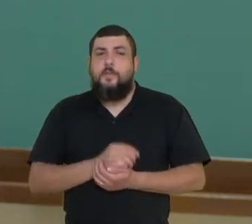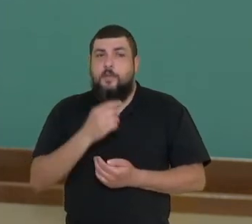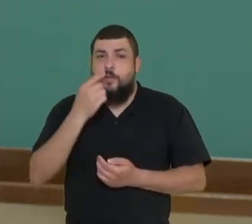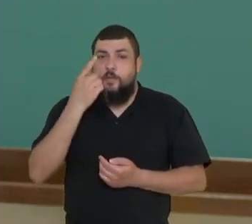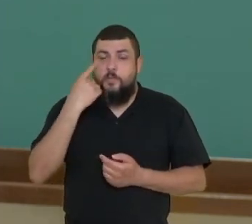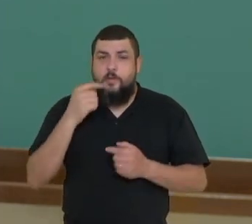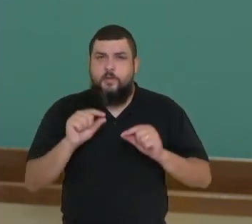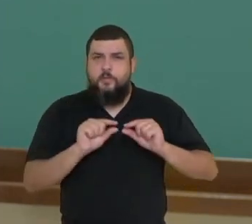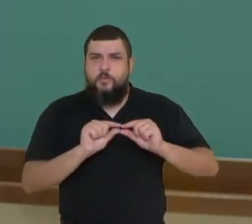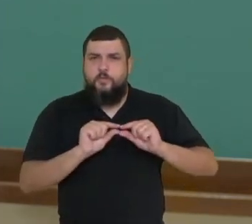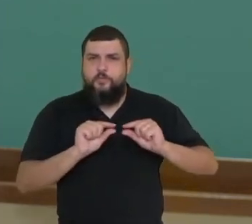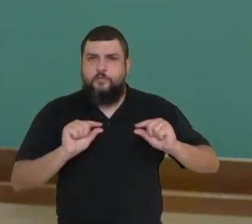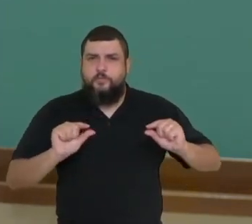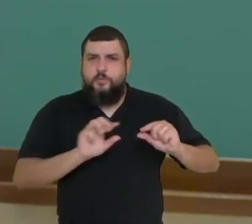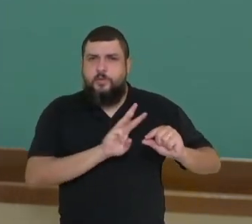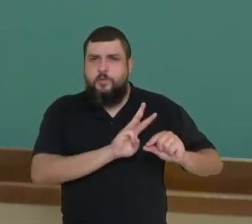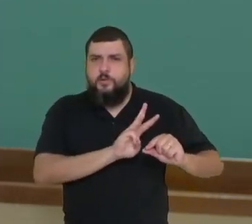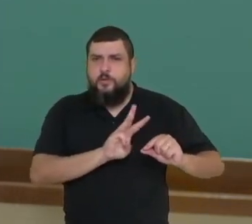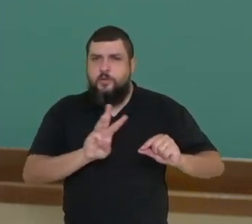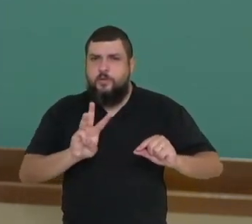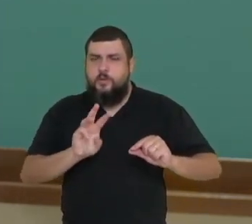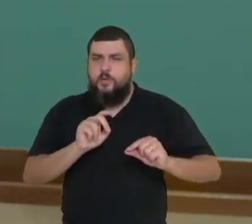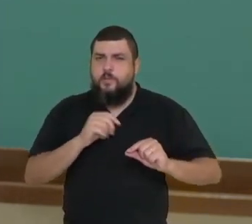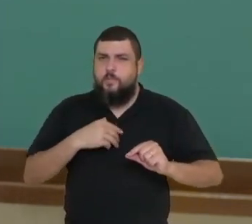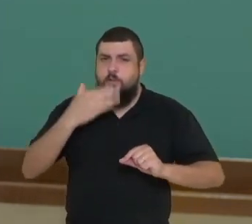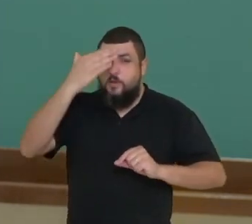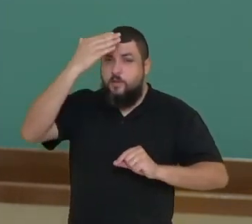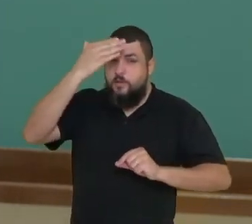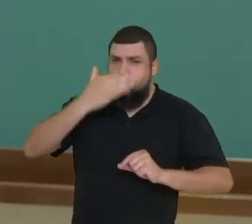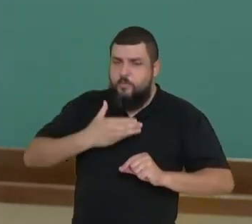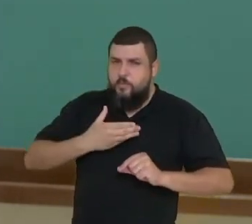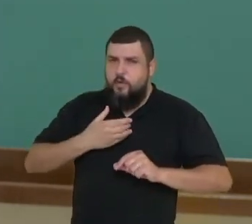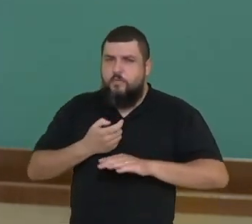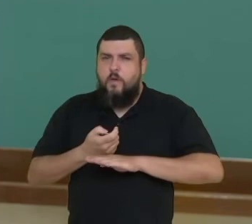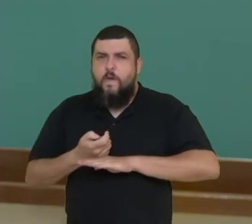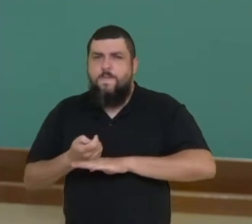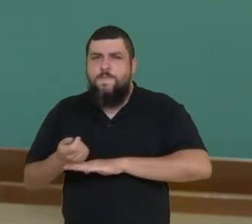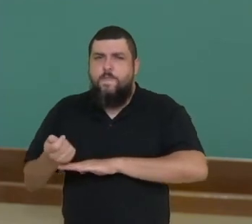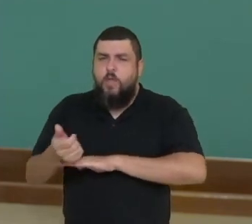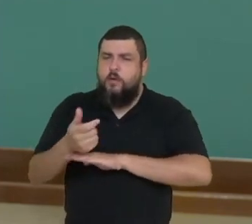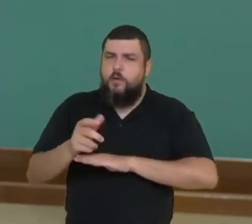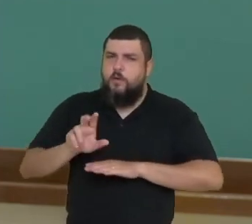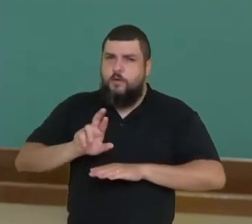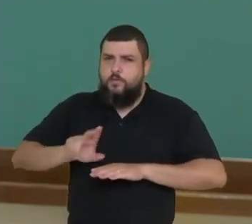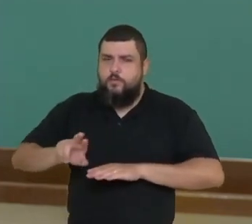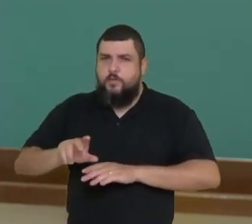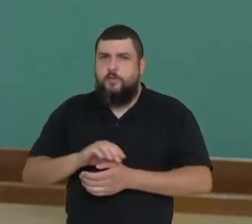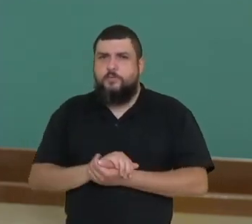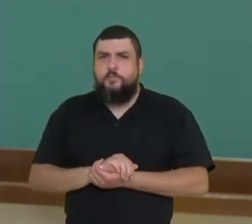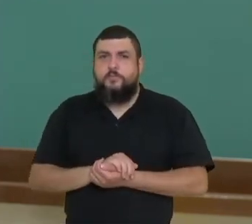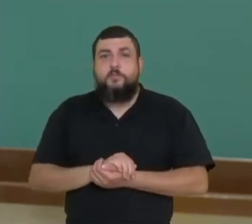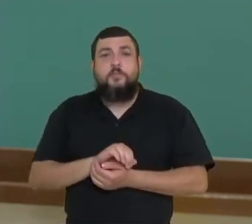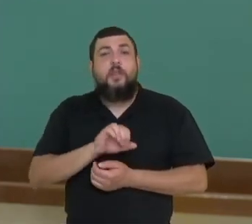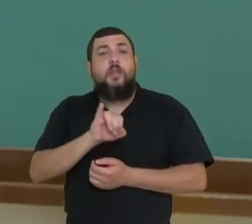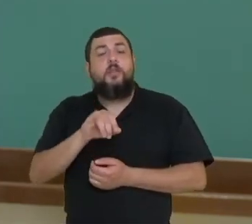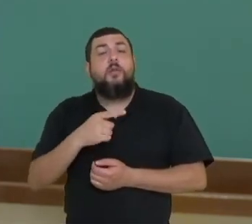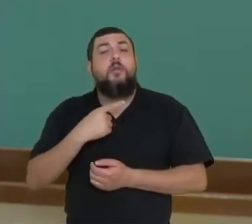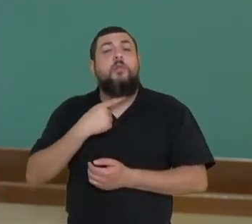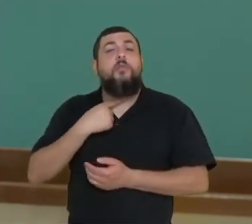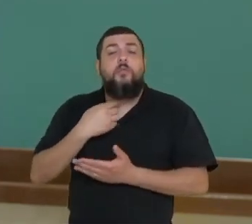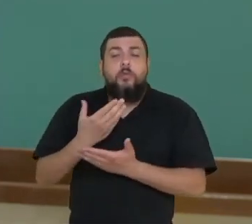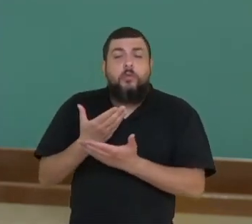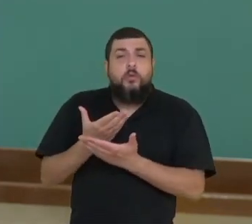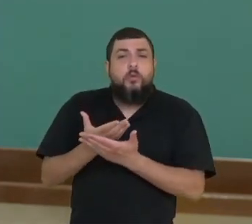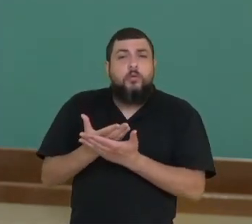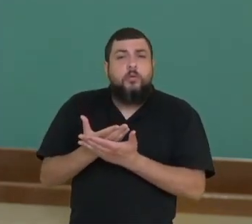aqui a fonte, né, foi publicada na novaescola.org, e se você quiser se aprofundar mais sobre esse